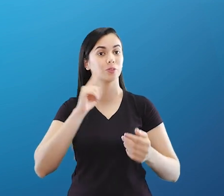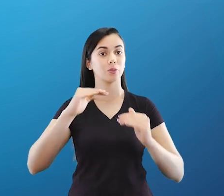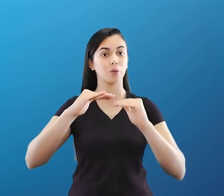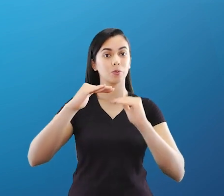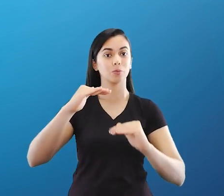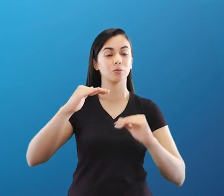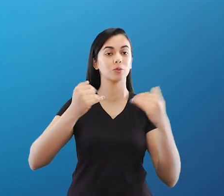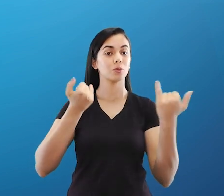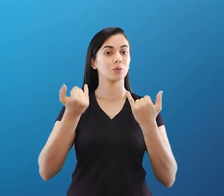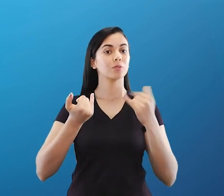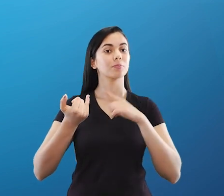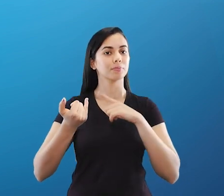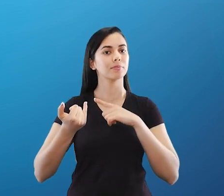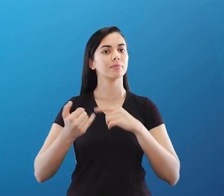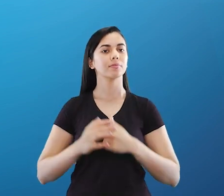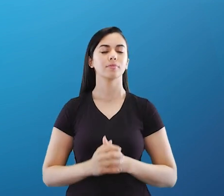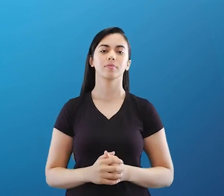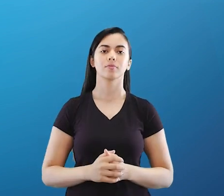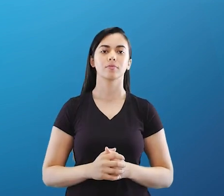assim, olha.